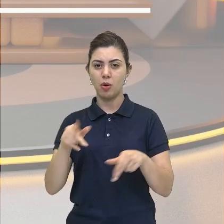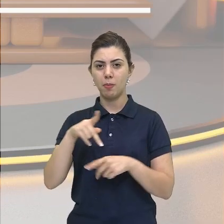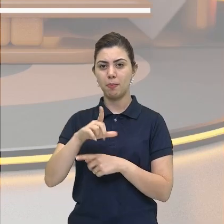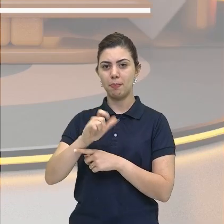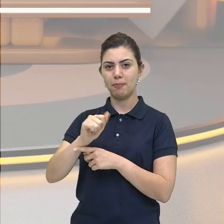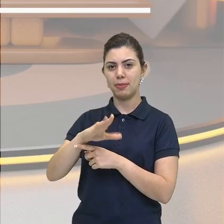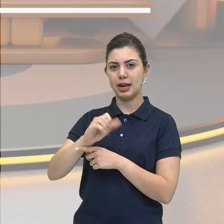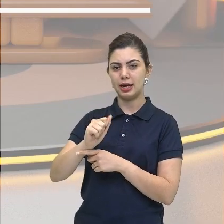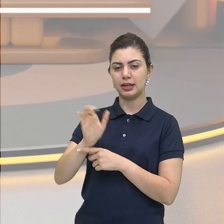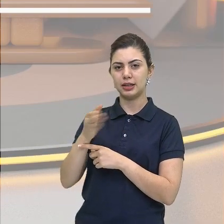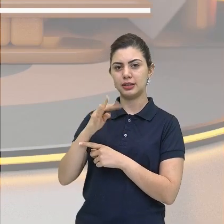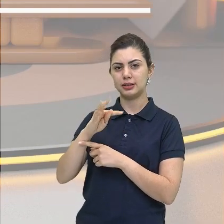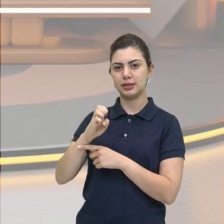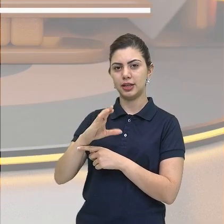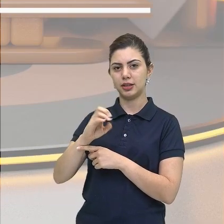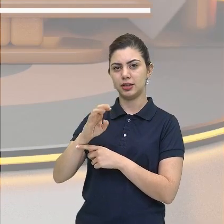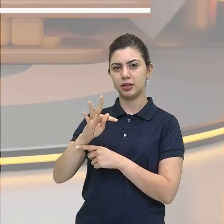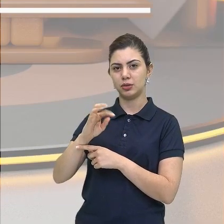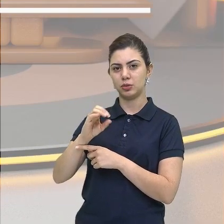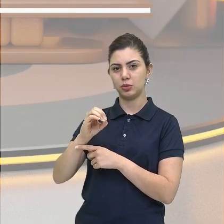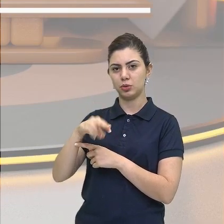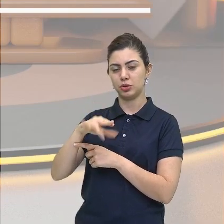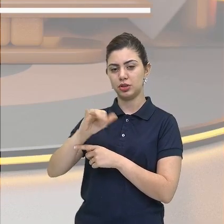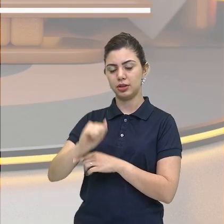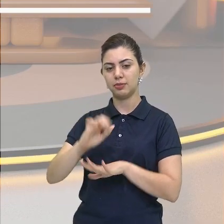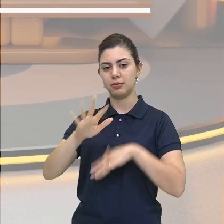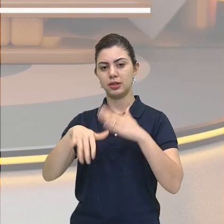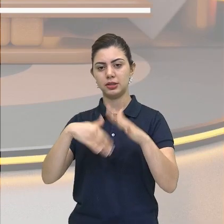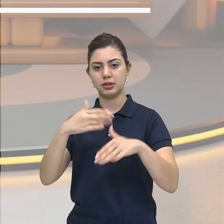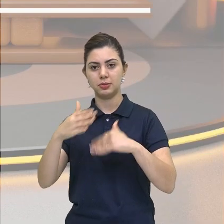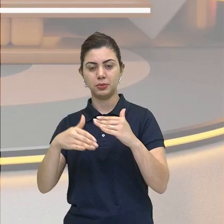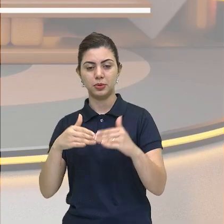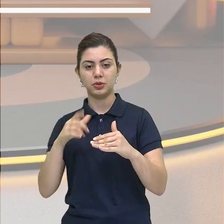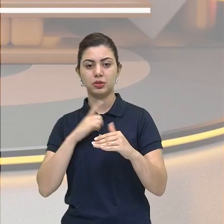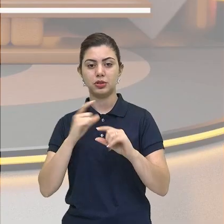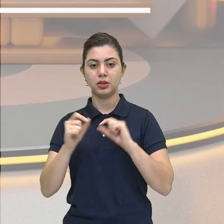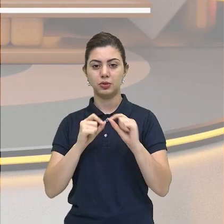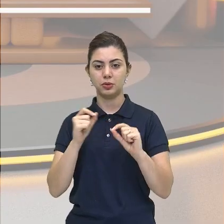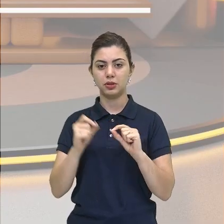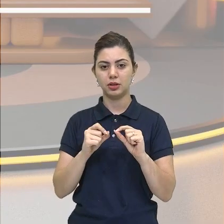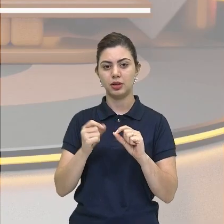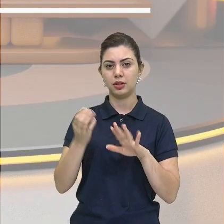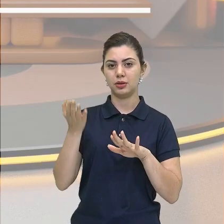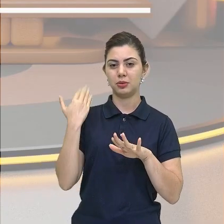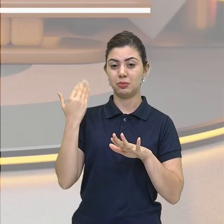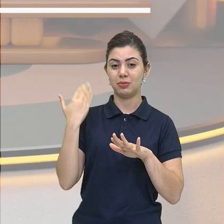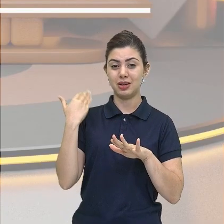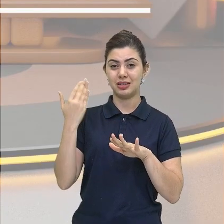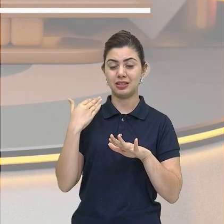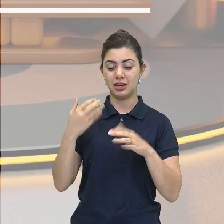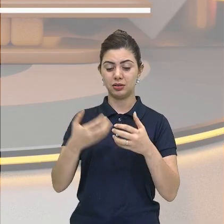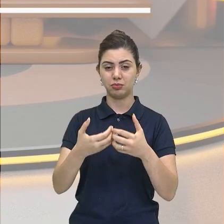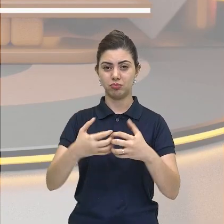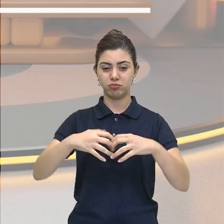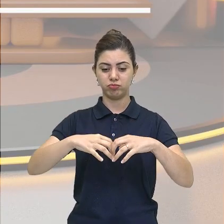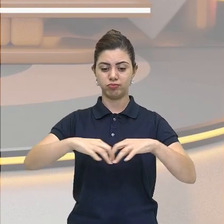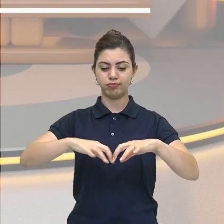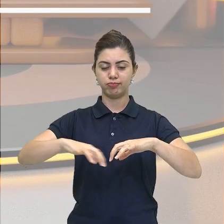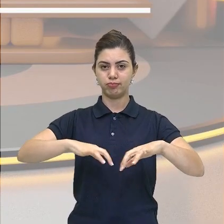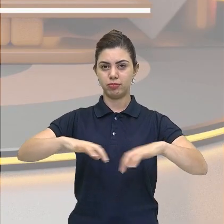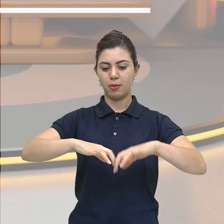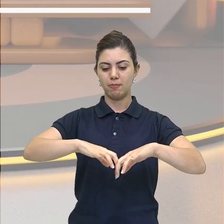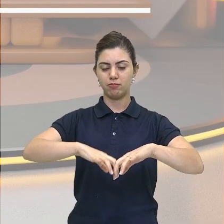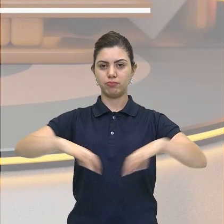processo de formação dos continentes, quando o supercontinente ancestral, a Pangeia, se desmembrou, formando